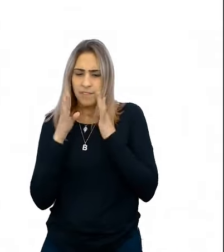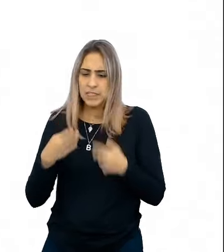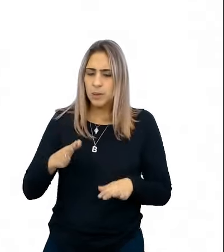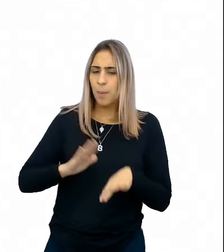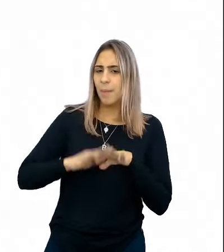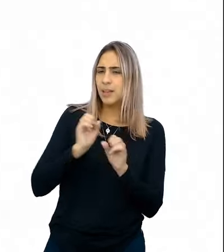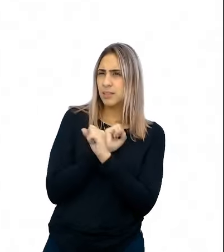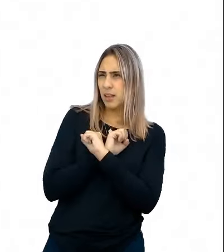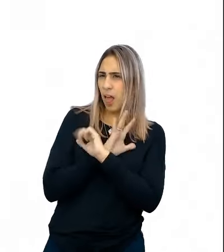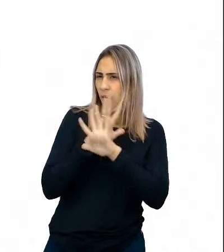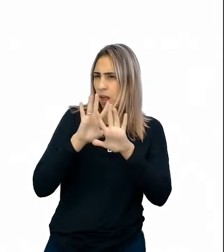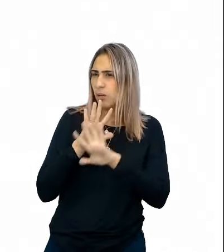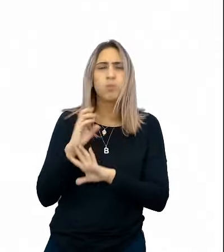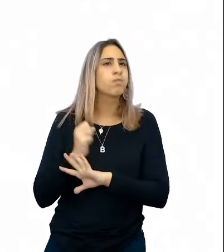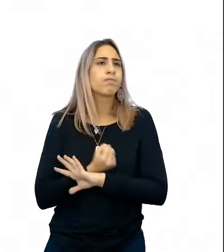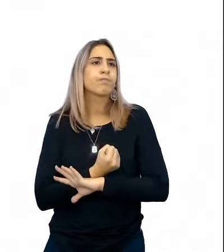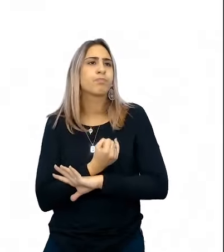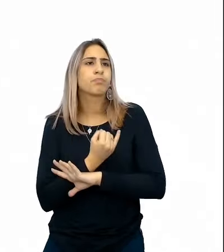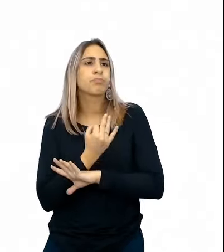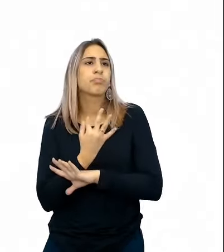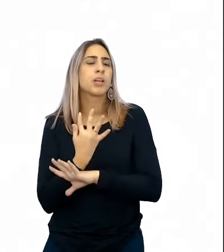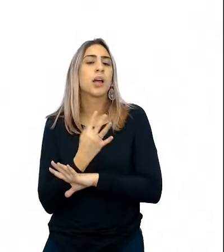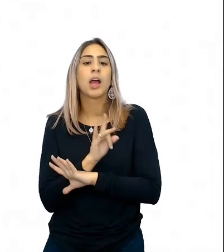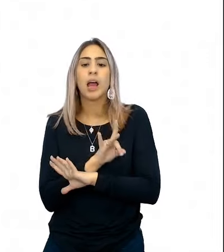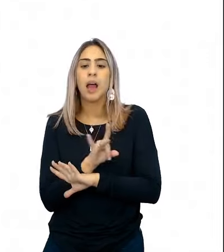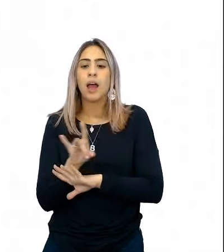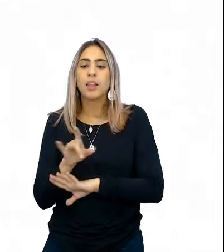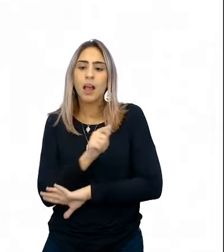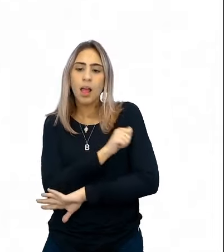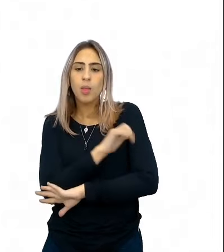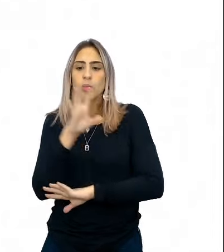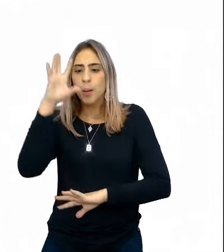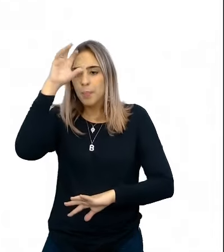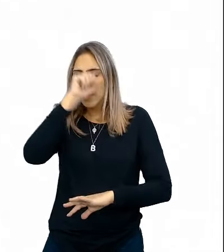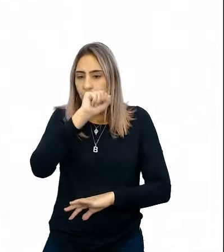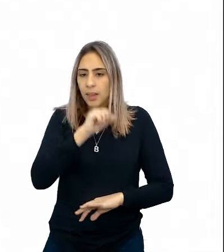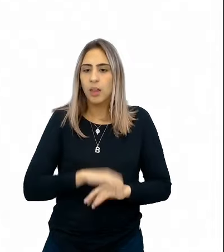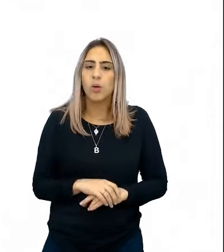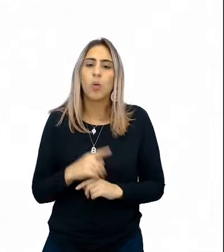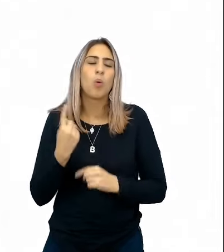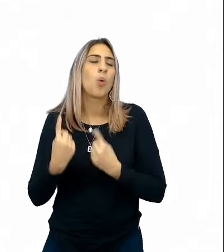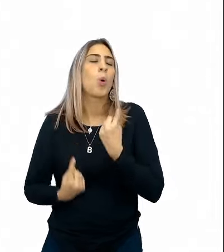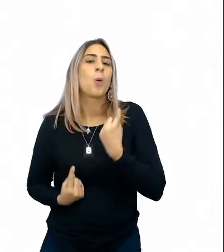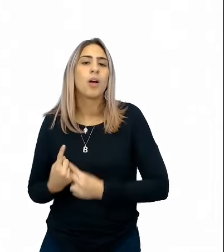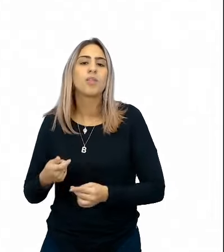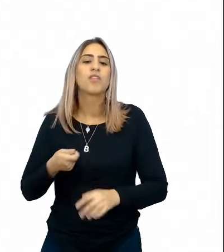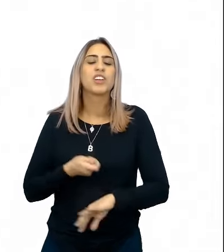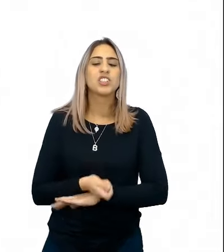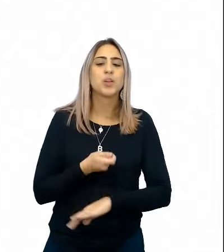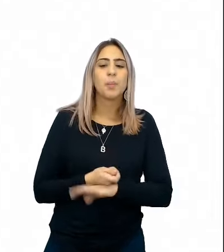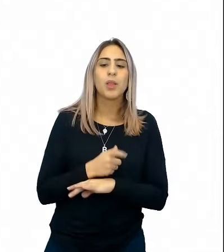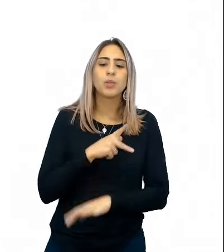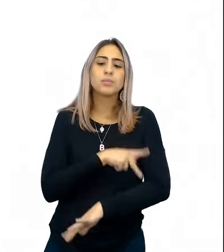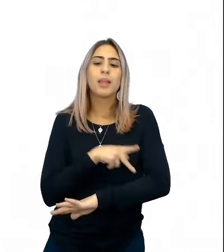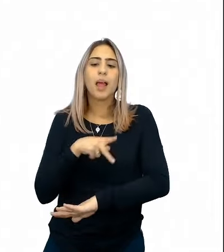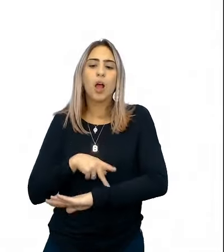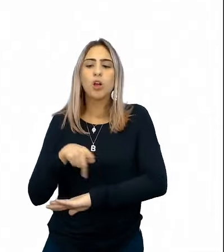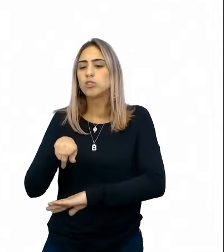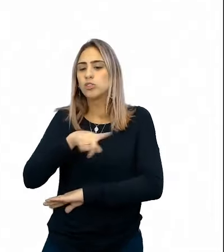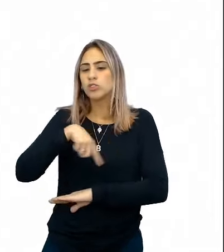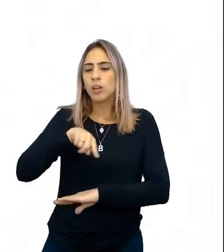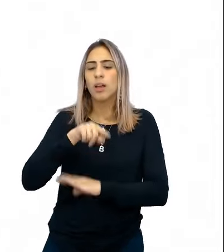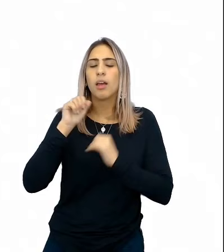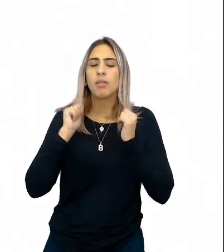mais clara de quanto cada estudante aprendeu e quais são os investimentos pedagógicos que